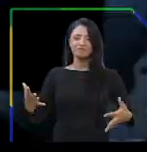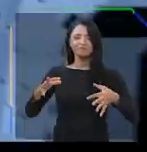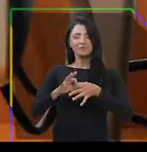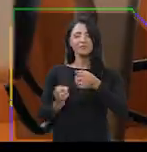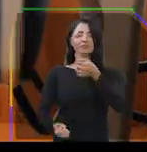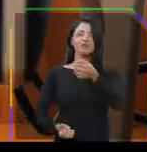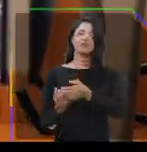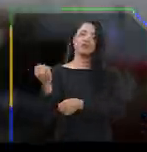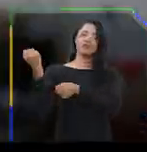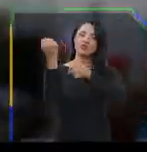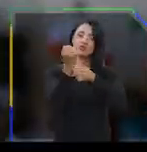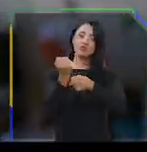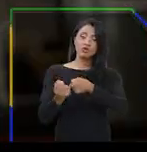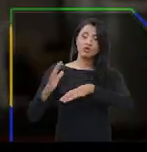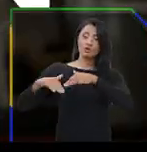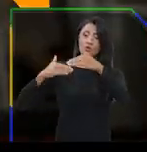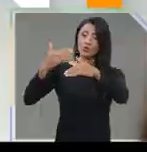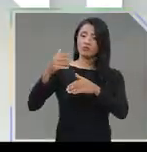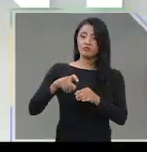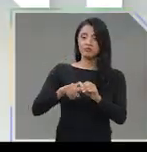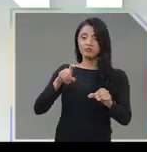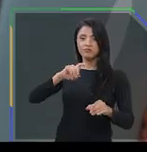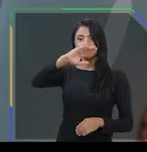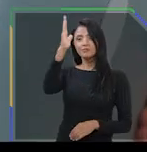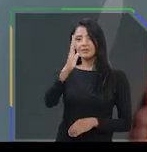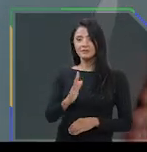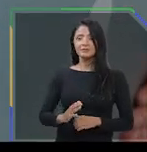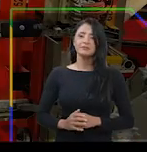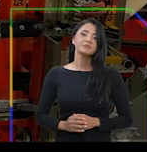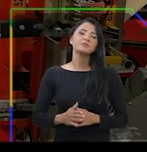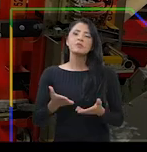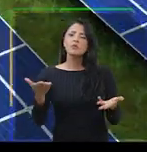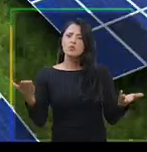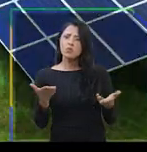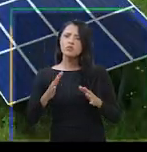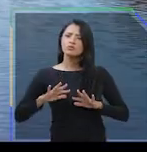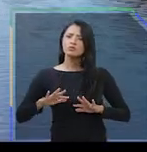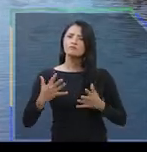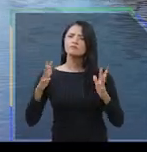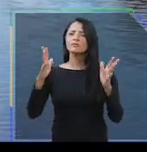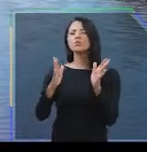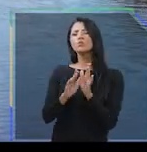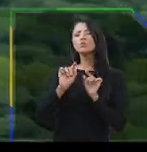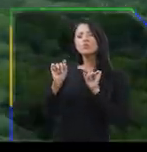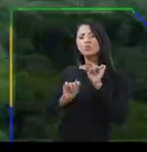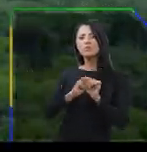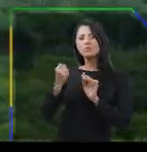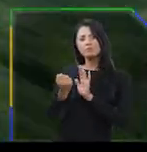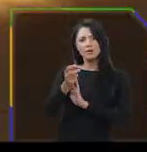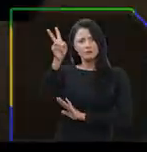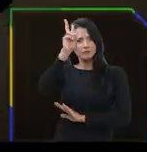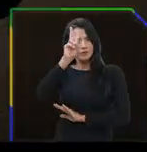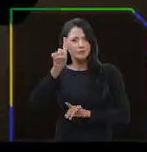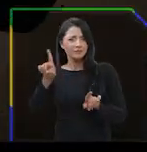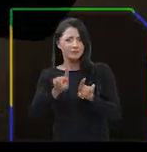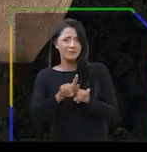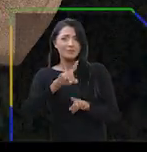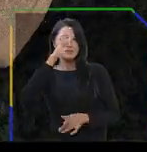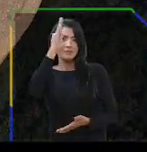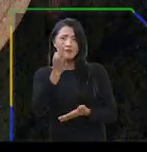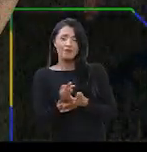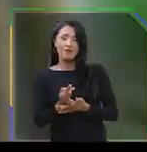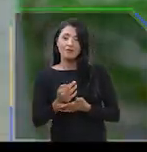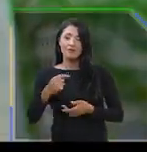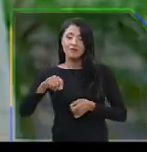construir um país verdadeiramente independente. Hoje, celebramos não apenas o marco histórico, mas também a fé